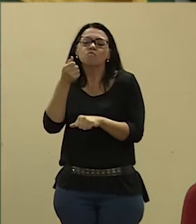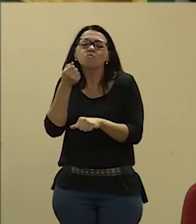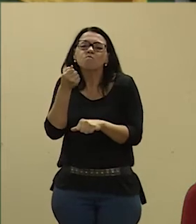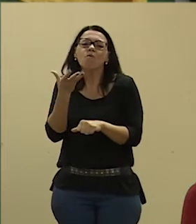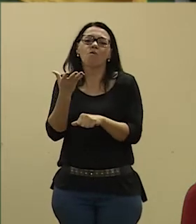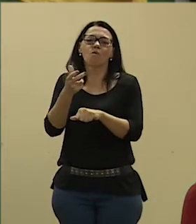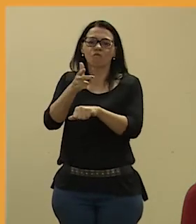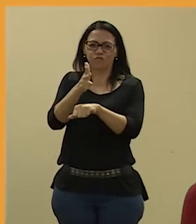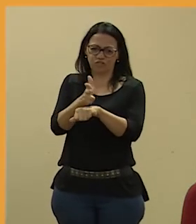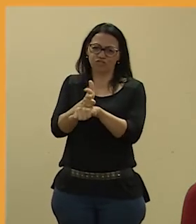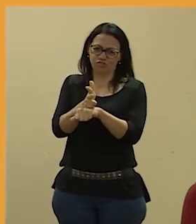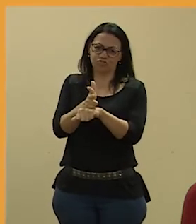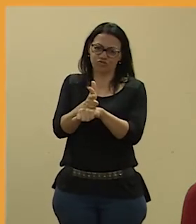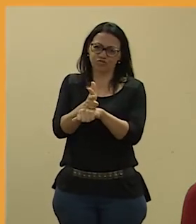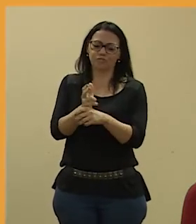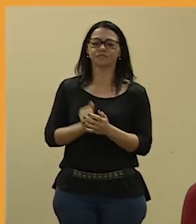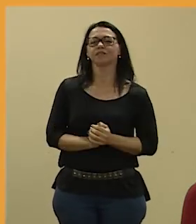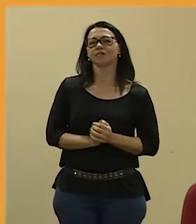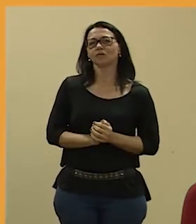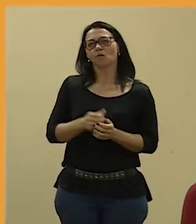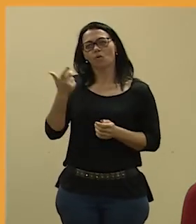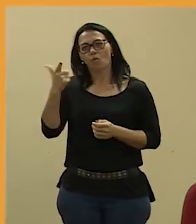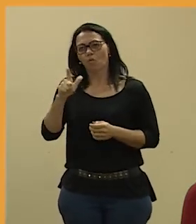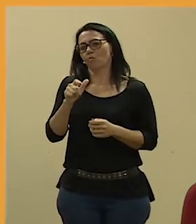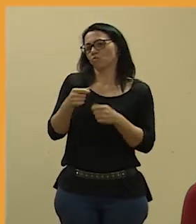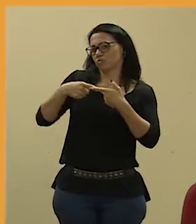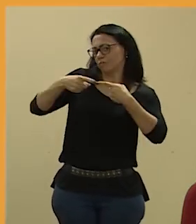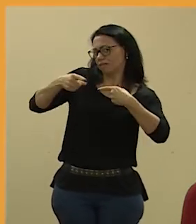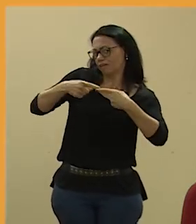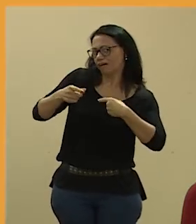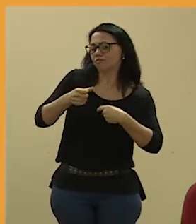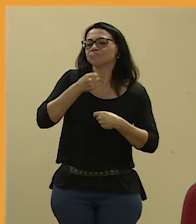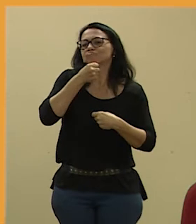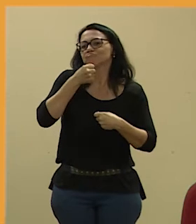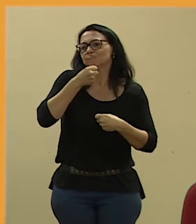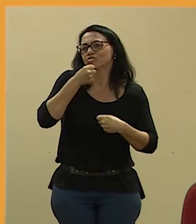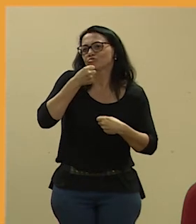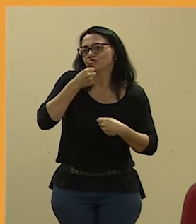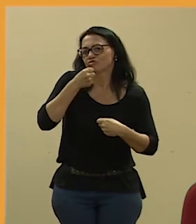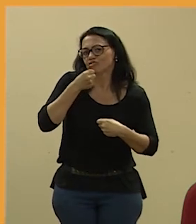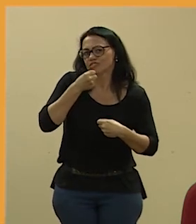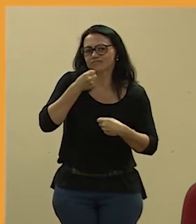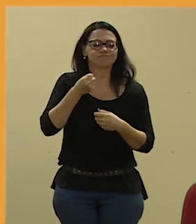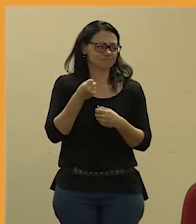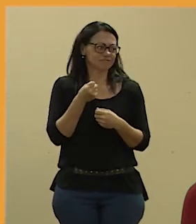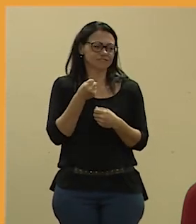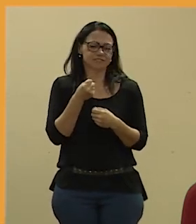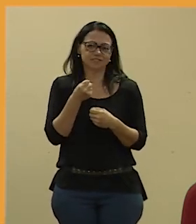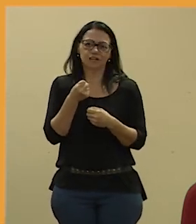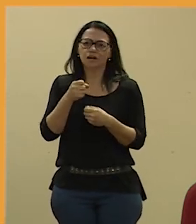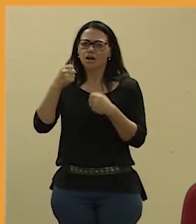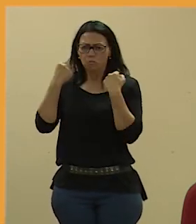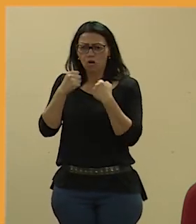dialogar com o seu público aí o microfone é preciso de um microfone não posso usar microfone do celular pode mais qualidade e ainda ficar aí sim